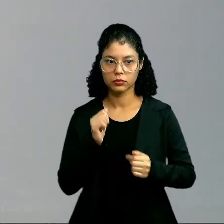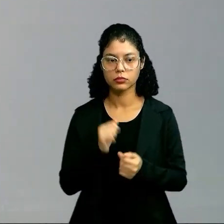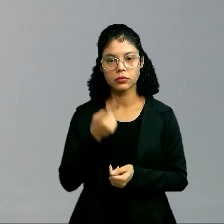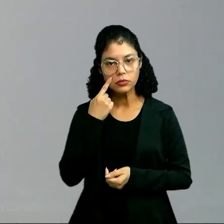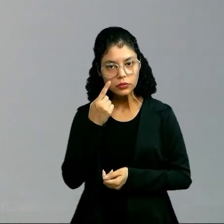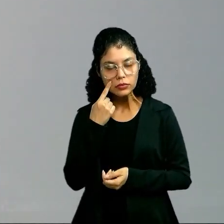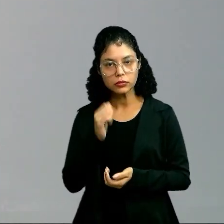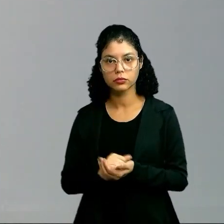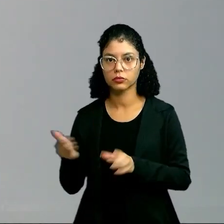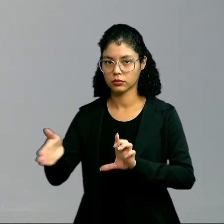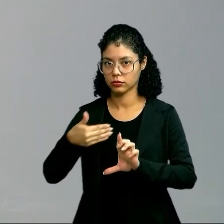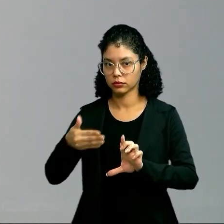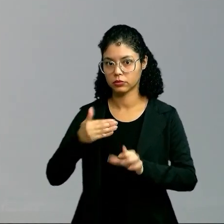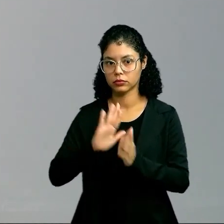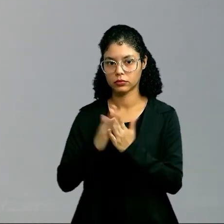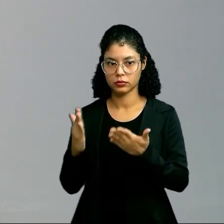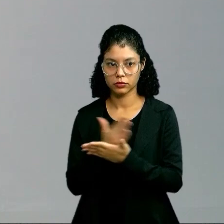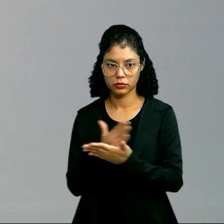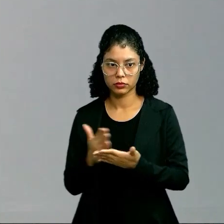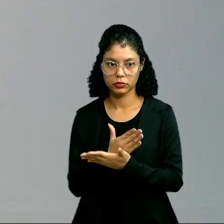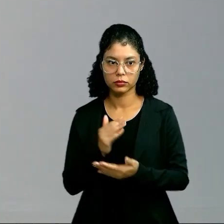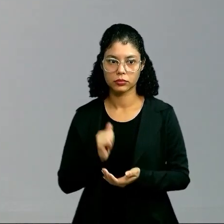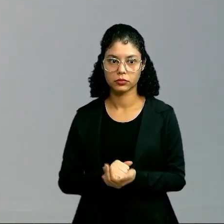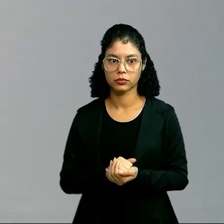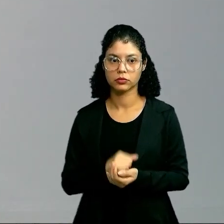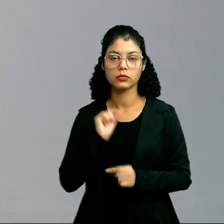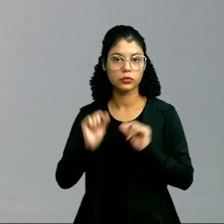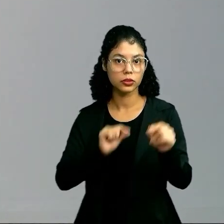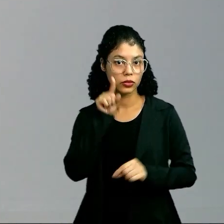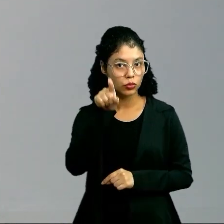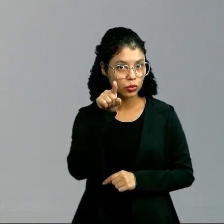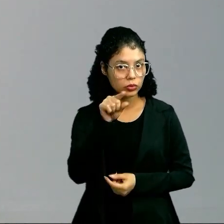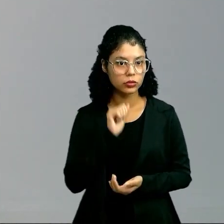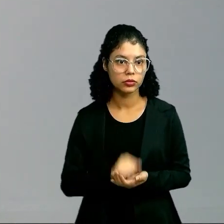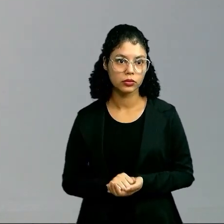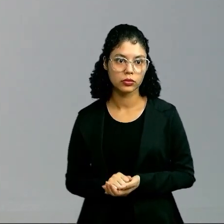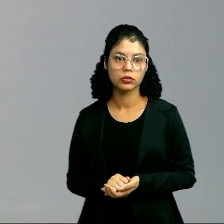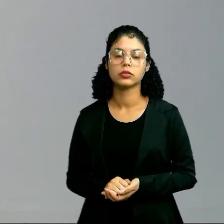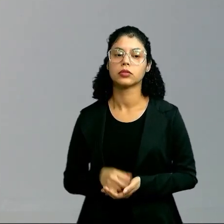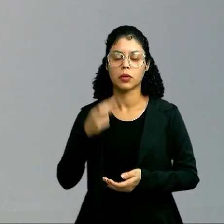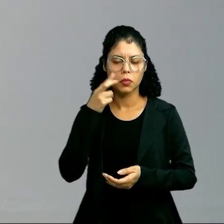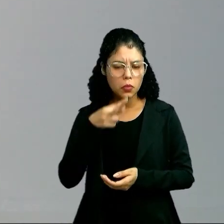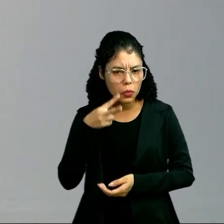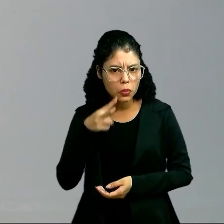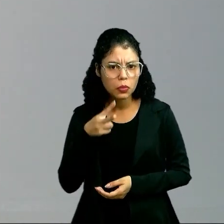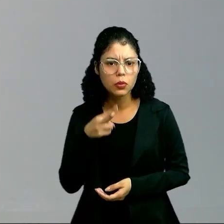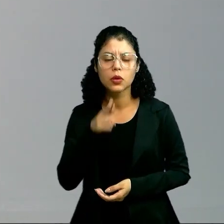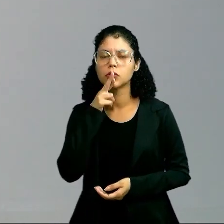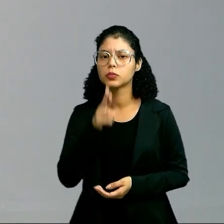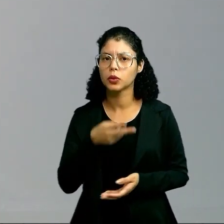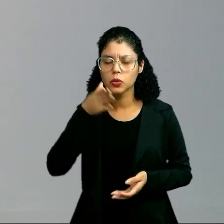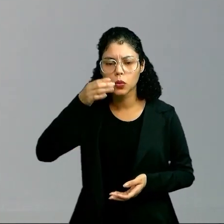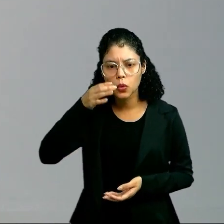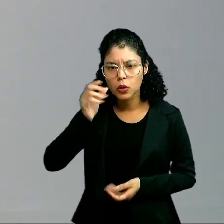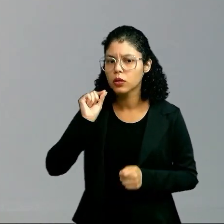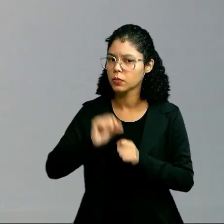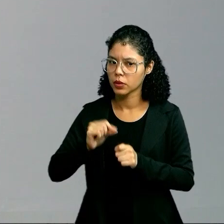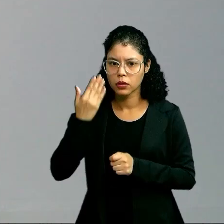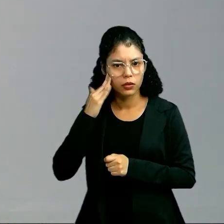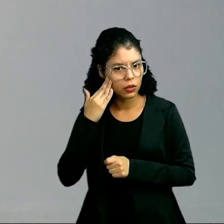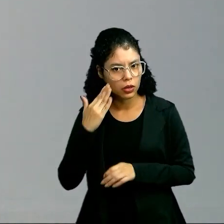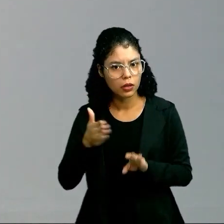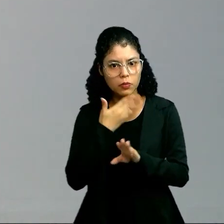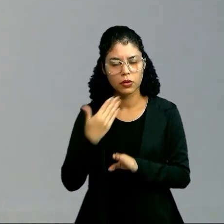olha na plataforma, olha o teu livro, vê o gabarito, depende só de você. Investiga, realmente, seja curioso para